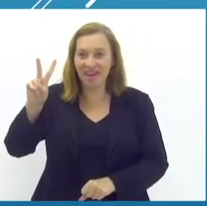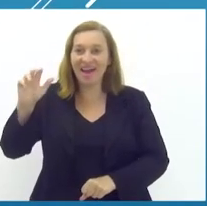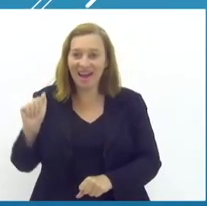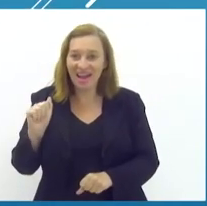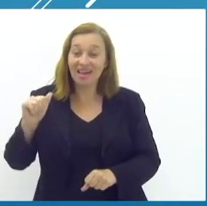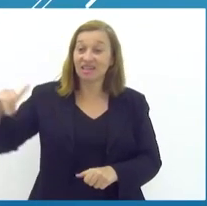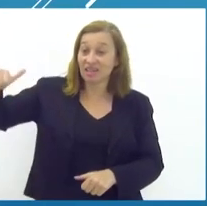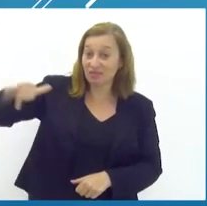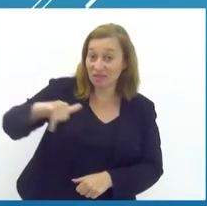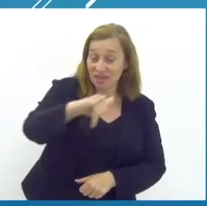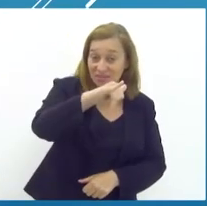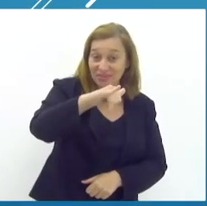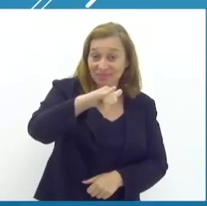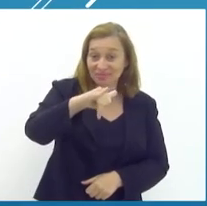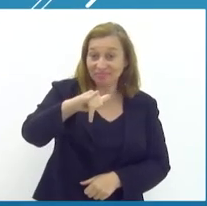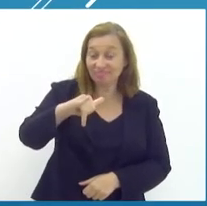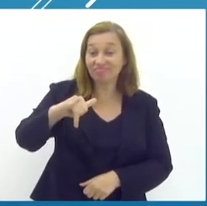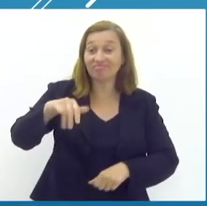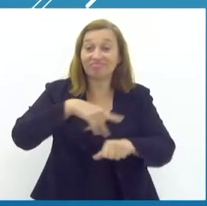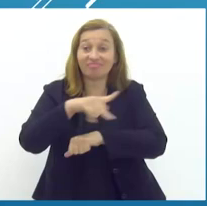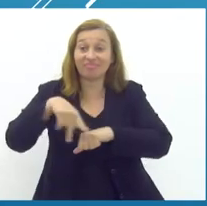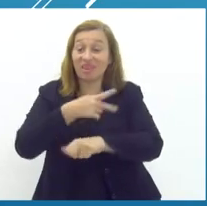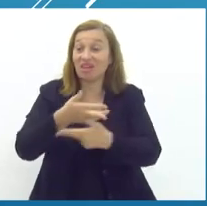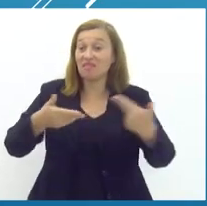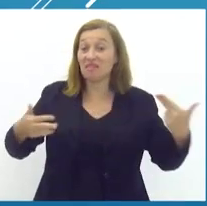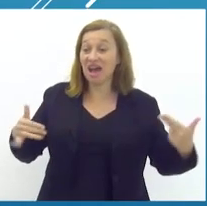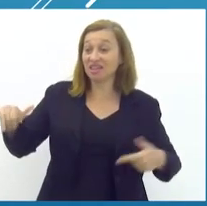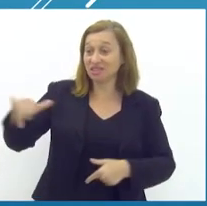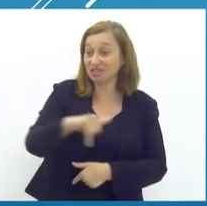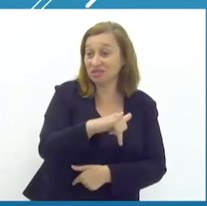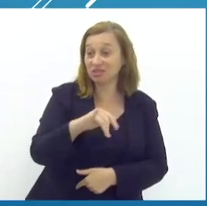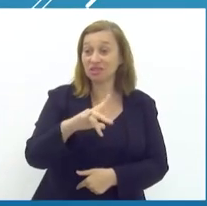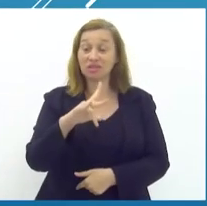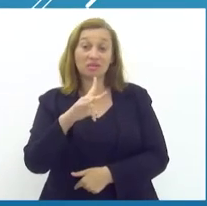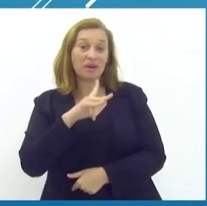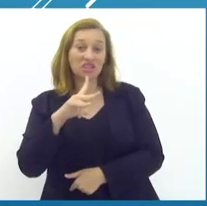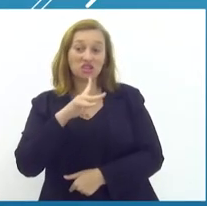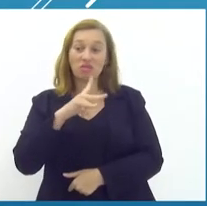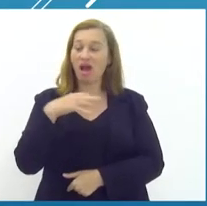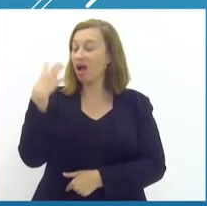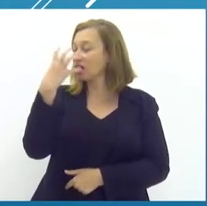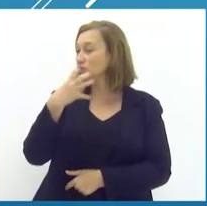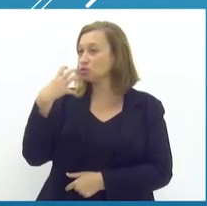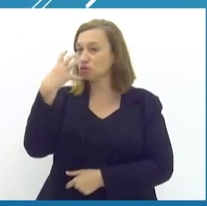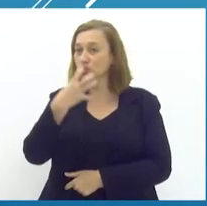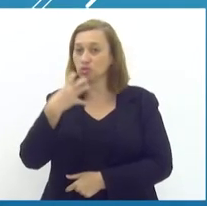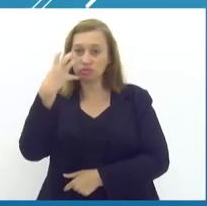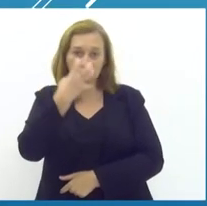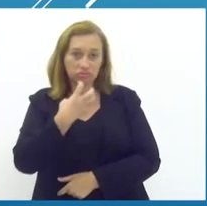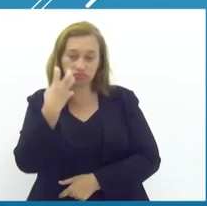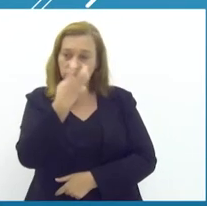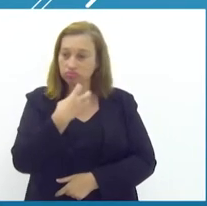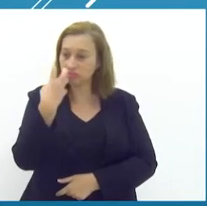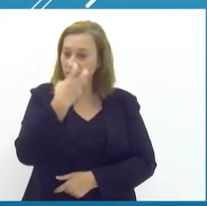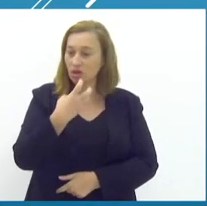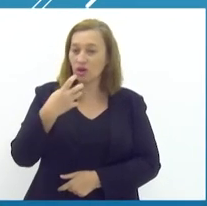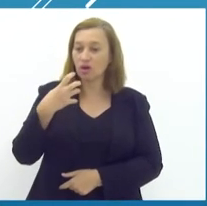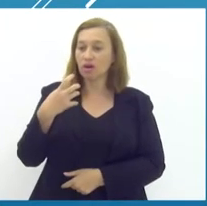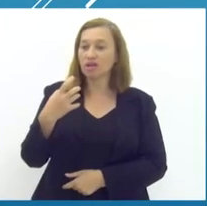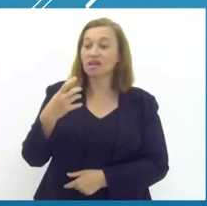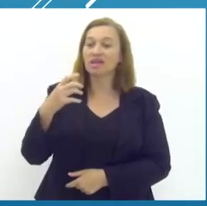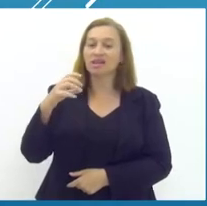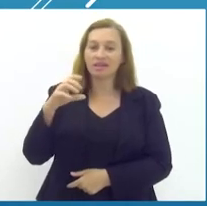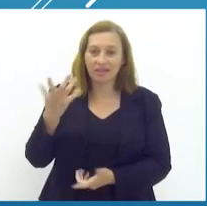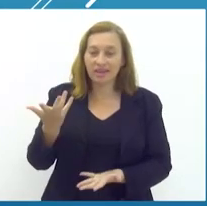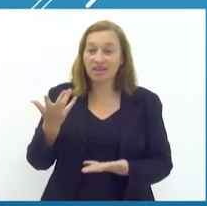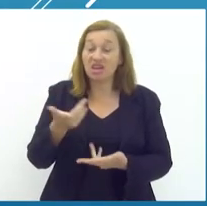tem muita avião nesse país muito já tinha para cantor sertanejo cantor gospel o pessoal do Agro negócio e tal